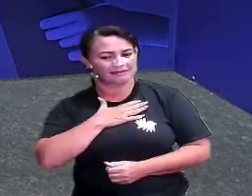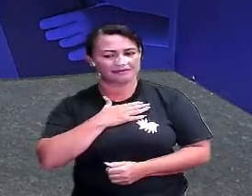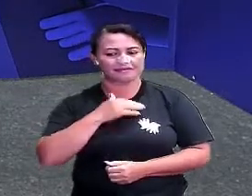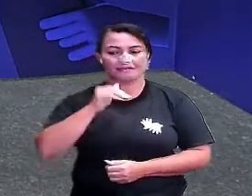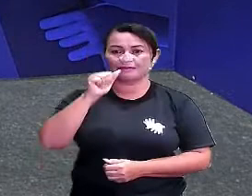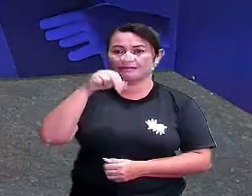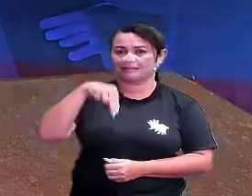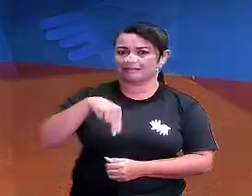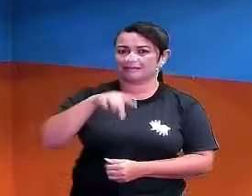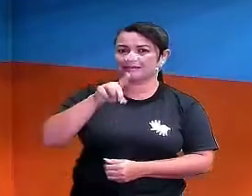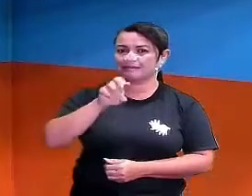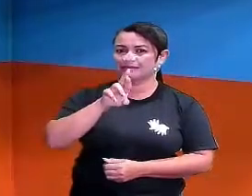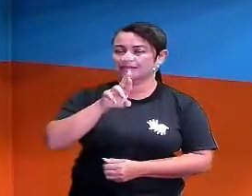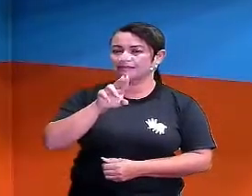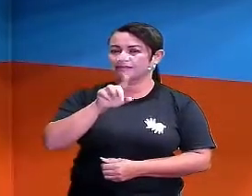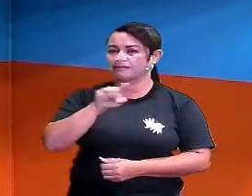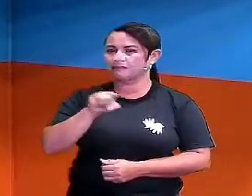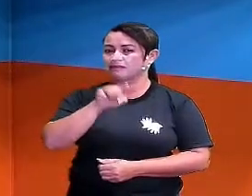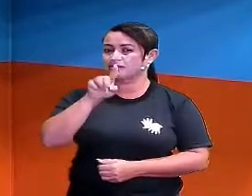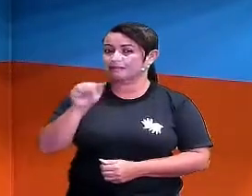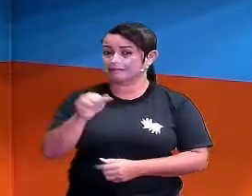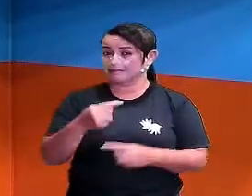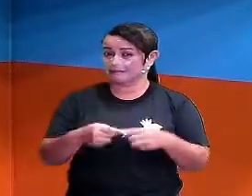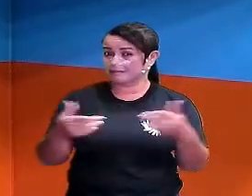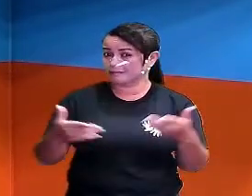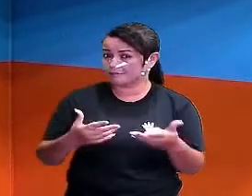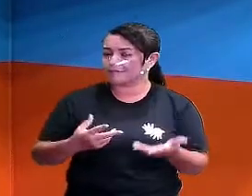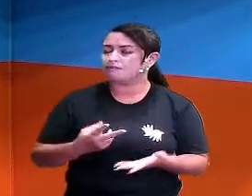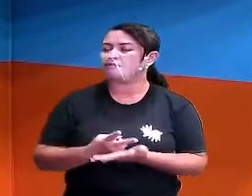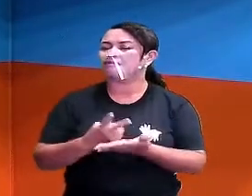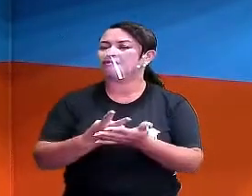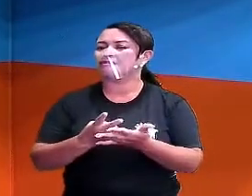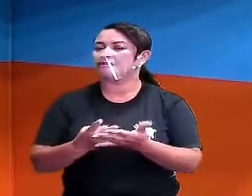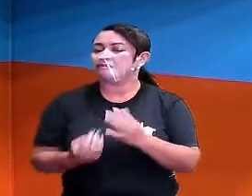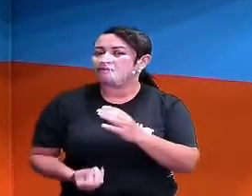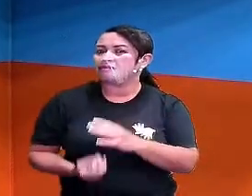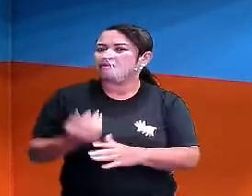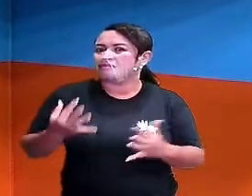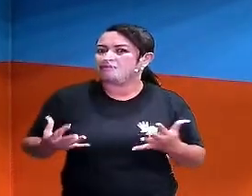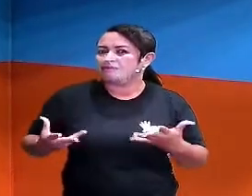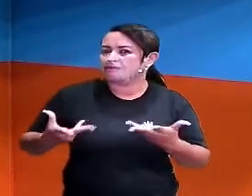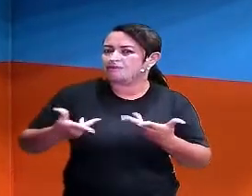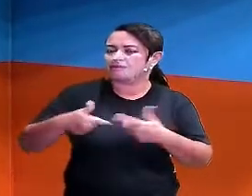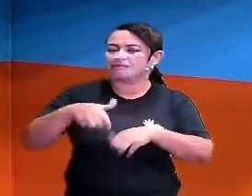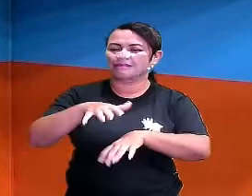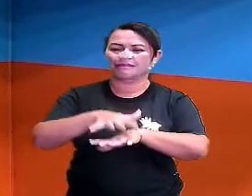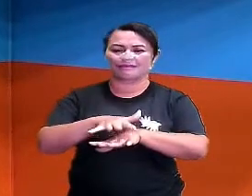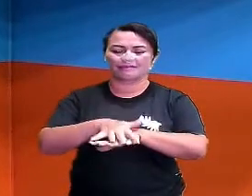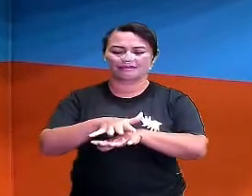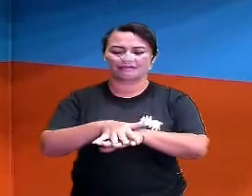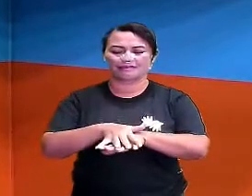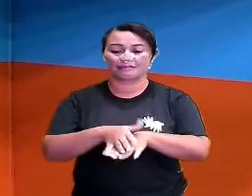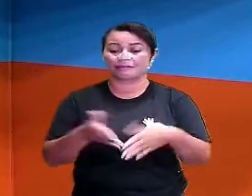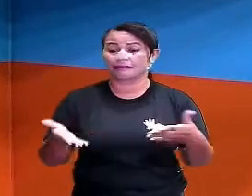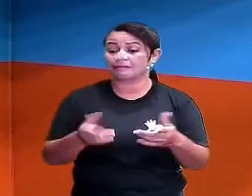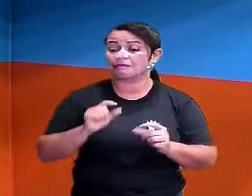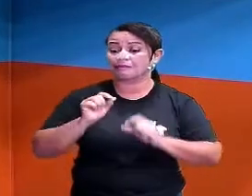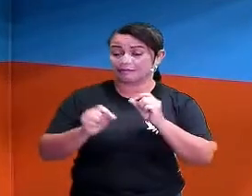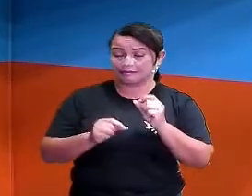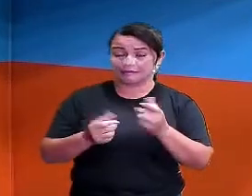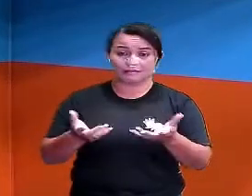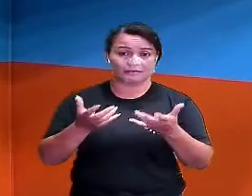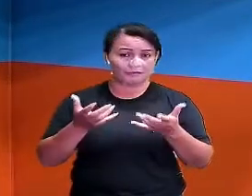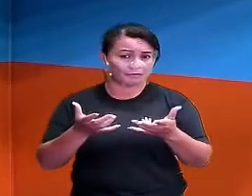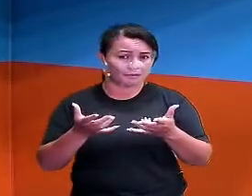Andresa Sacramento, porque hoje eu quero continuar desvendando os mistérios da matemática. E hoje eu